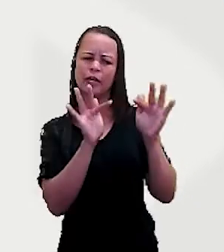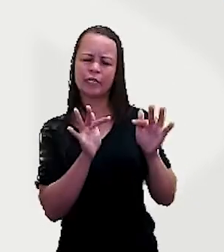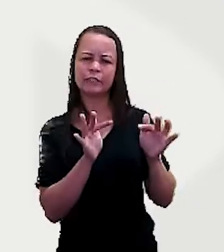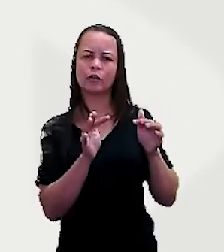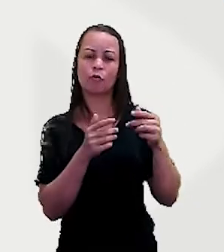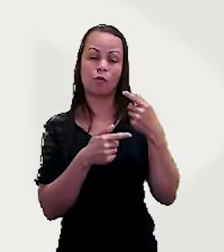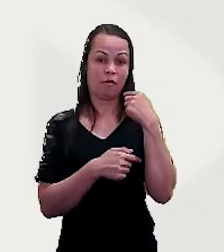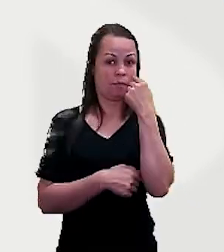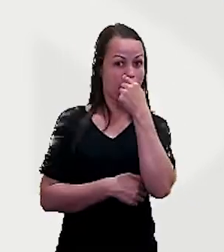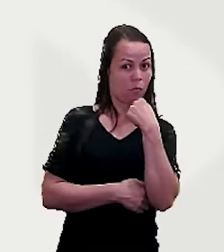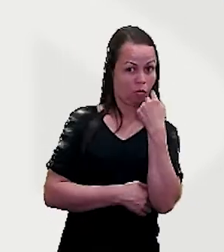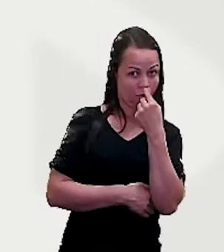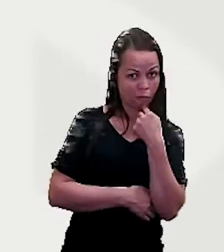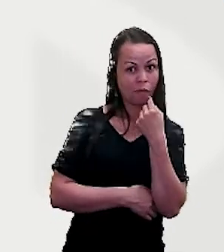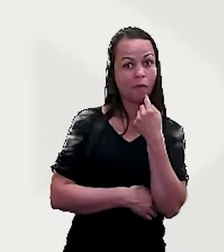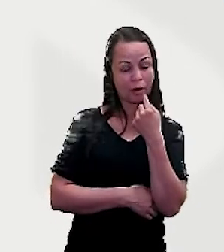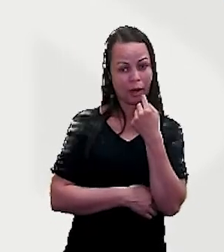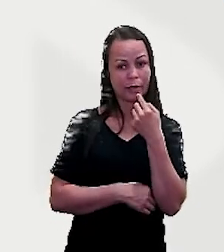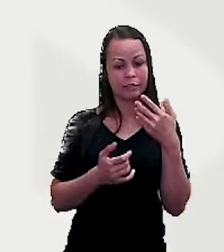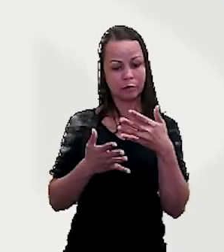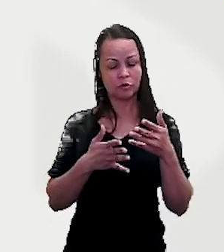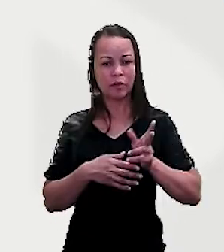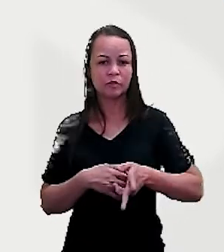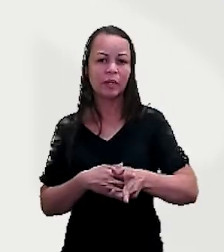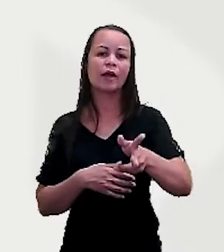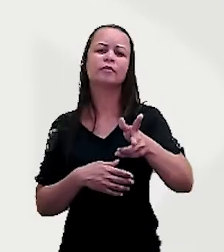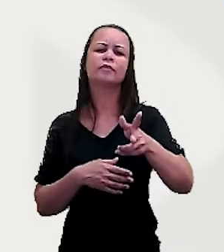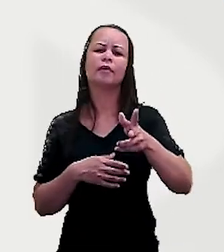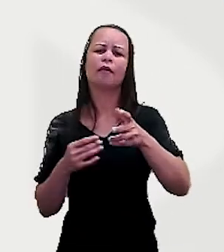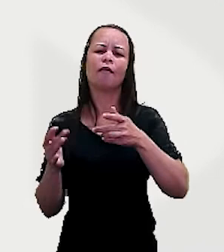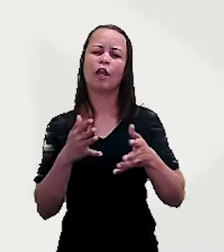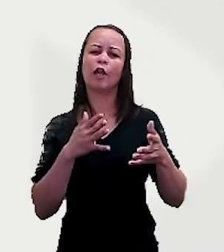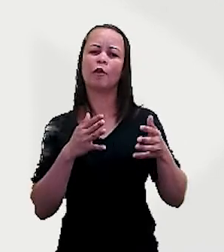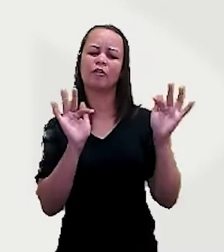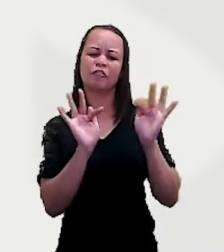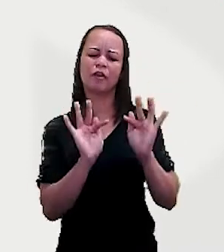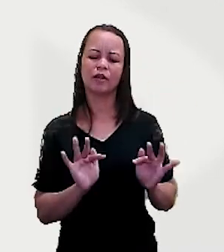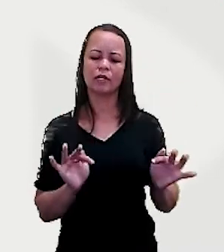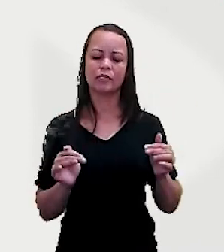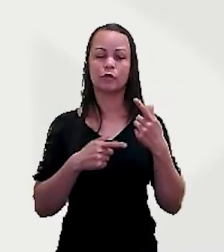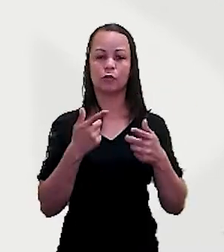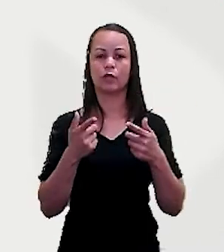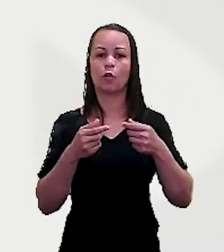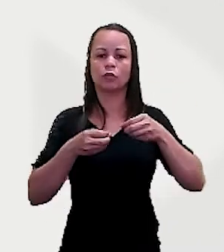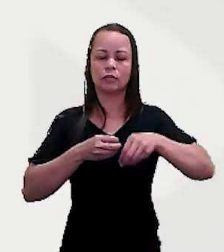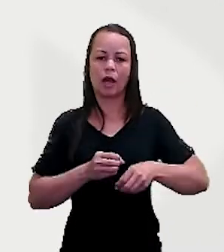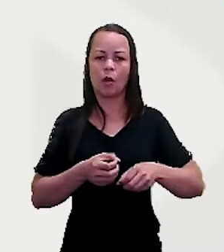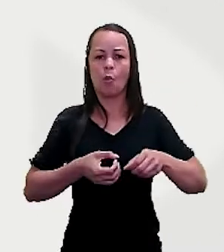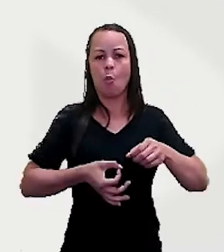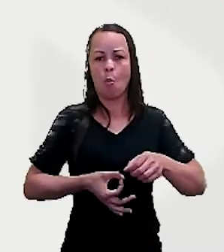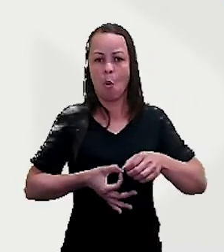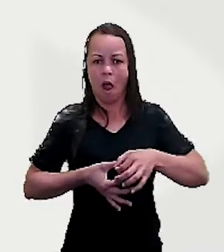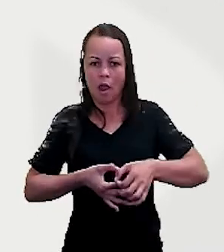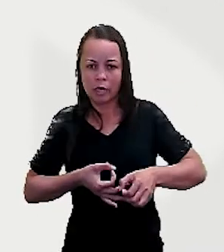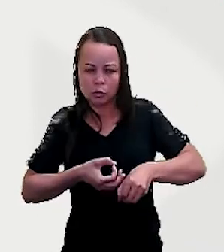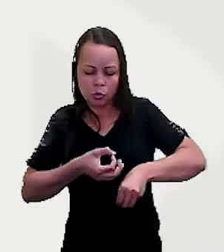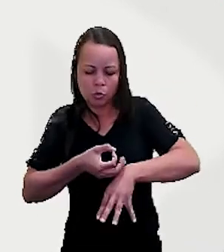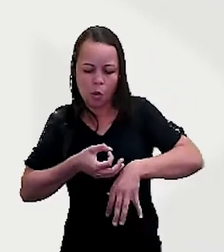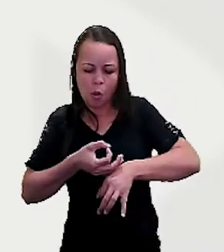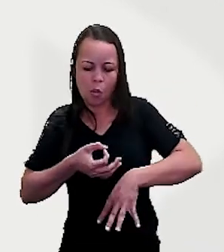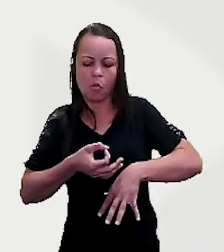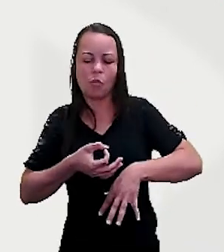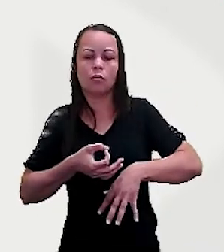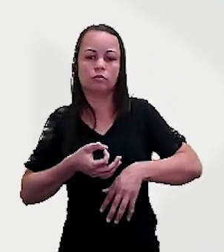vez a boca, desculpa, e fomos felizes para sempre, lá no finalzinho, onde está o quê? O reto e o ânus. Então, a partir